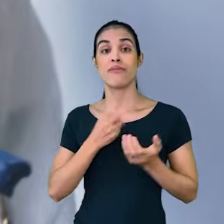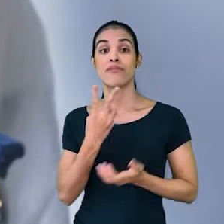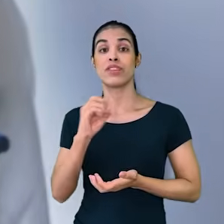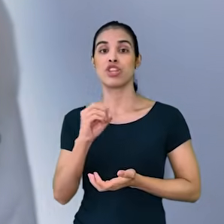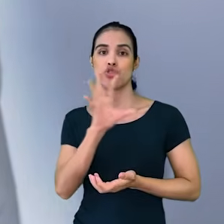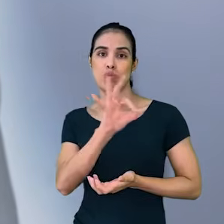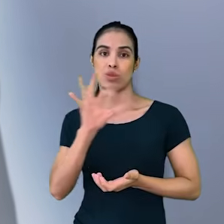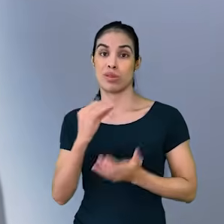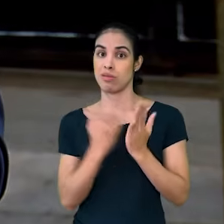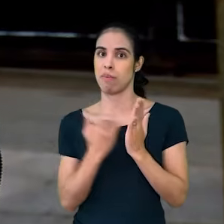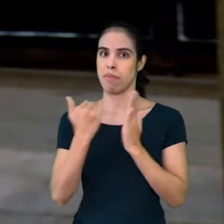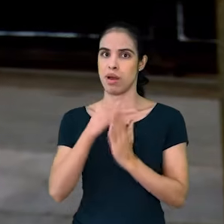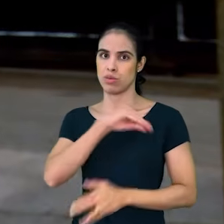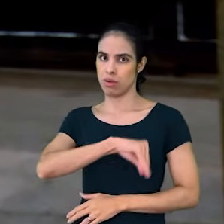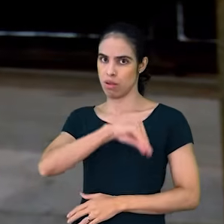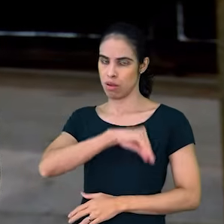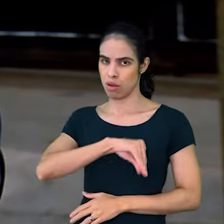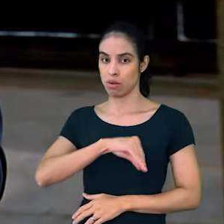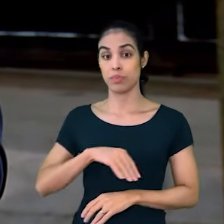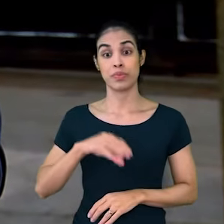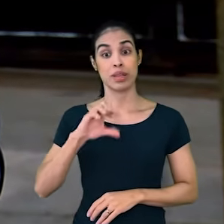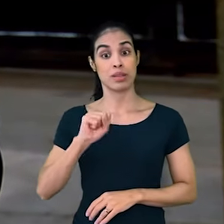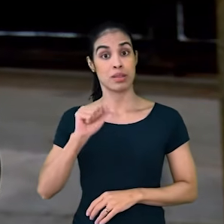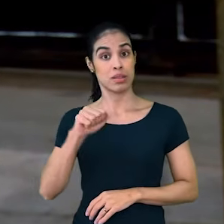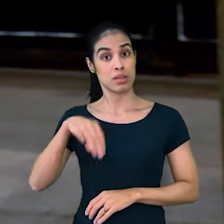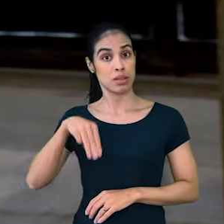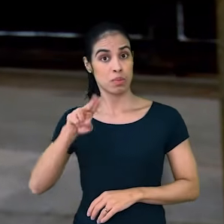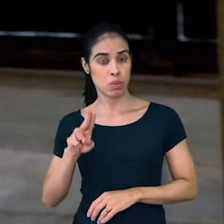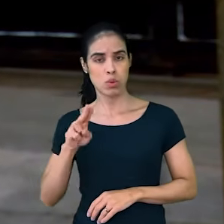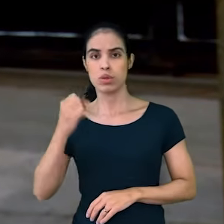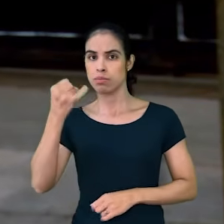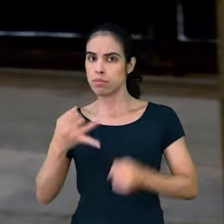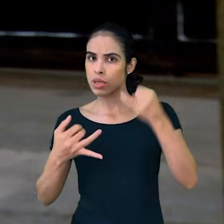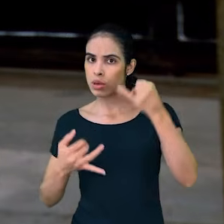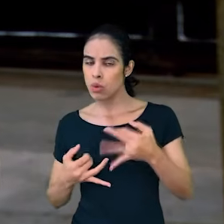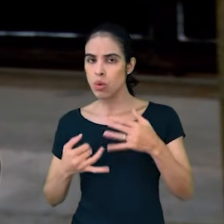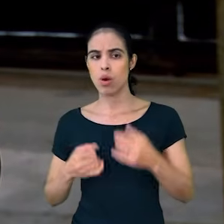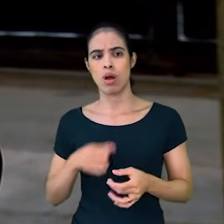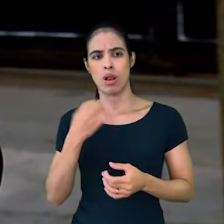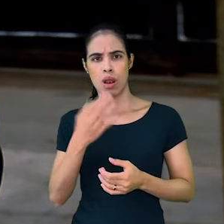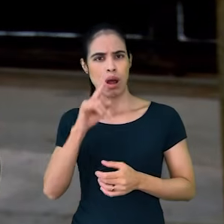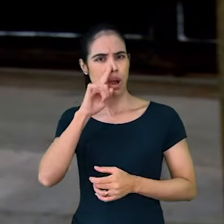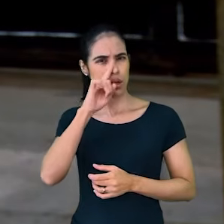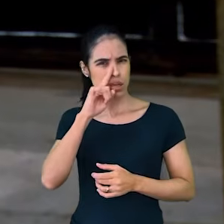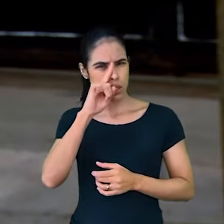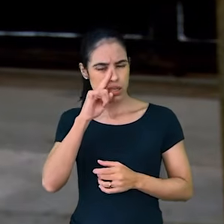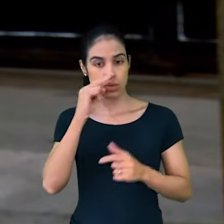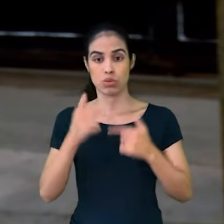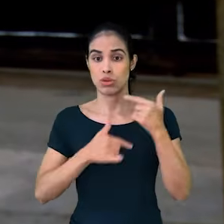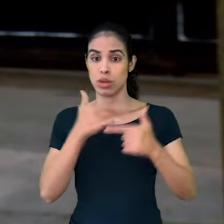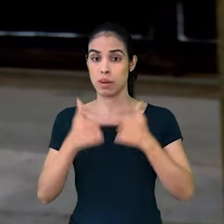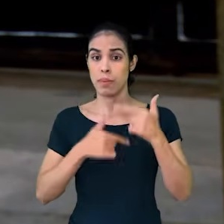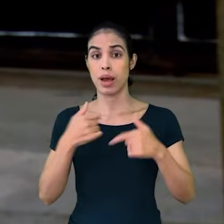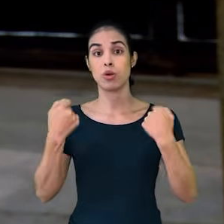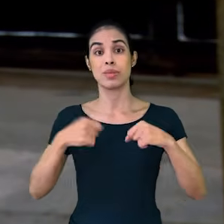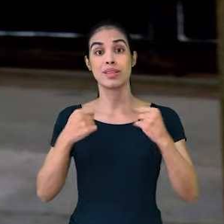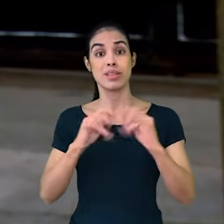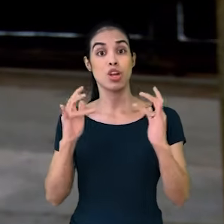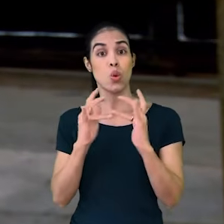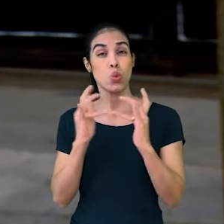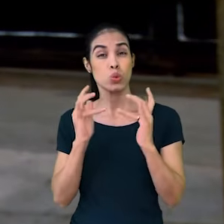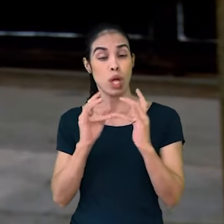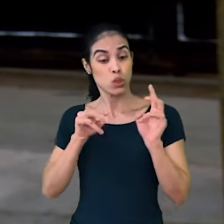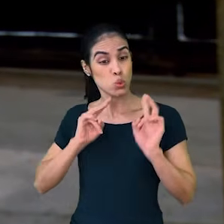de 20%. Em defesa, o SAMU alegou que a caracterização de insalubridade em grau máximo exige